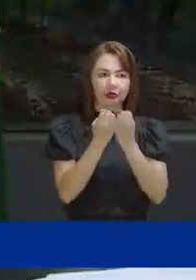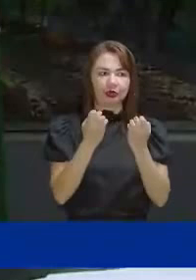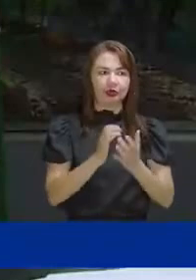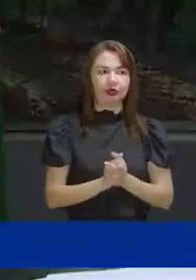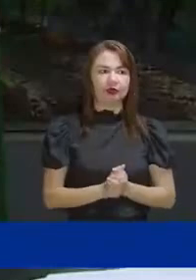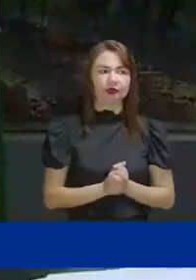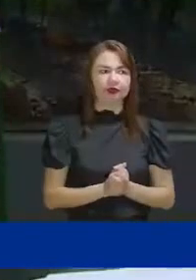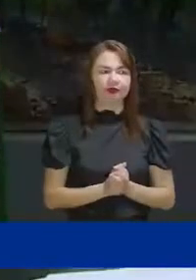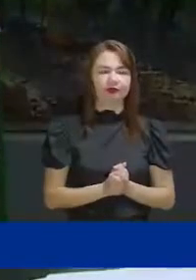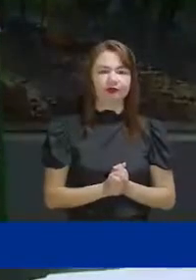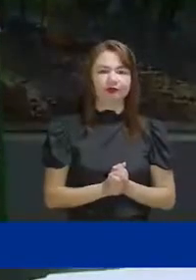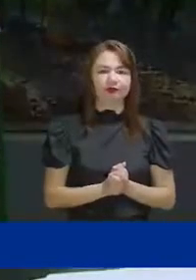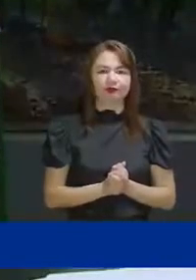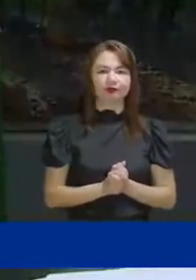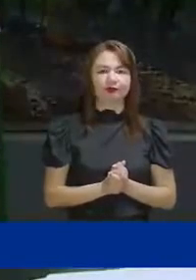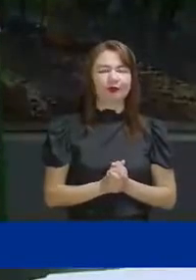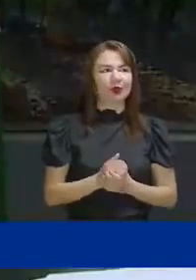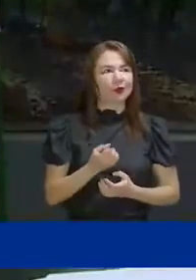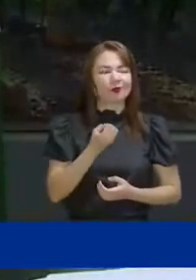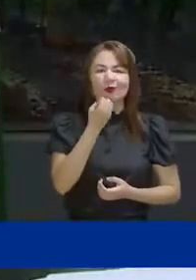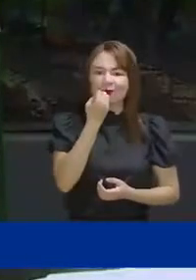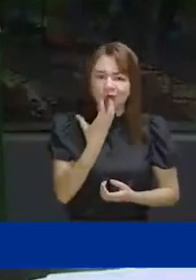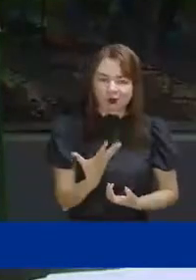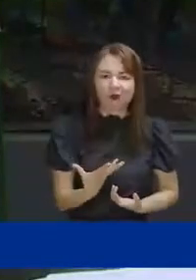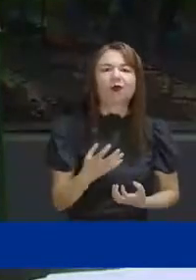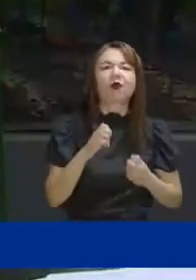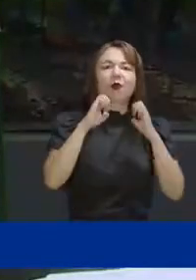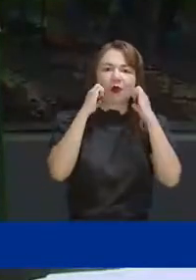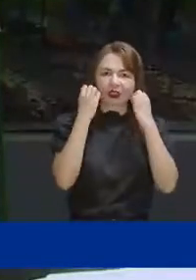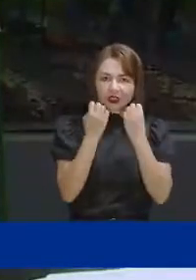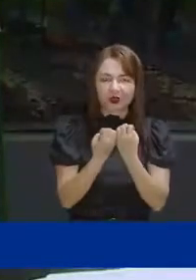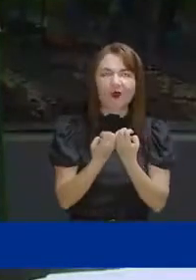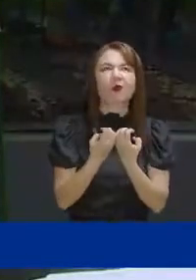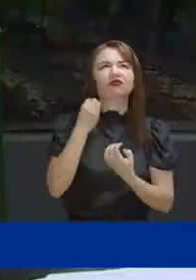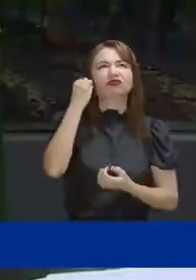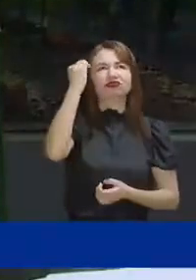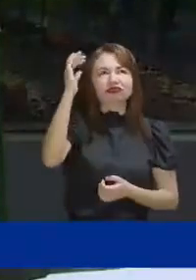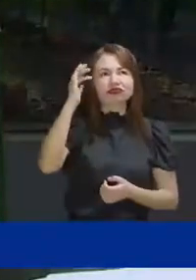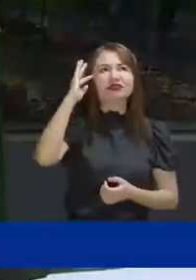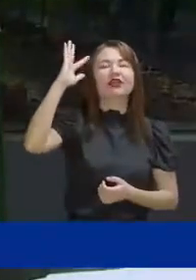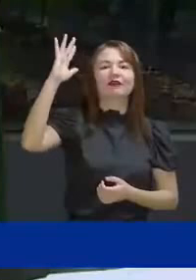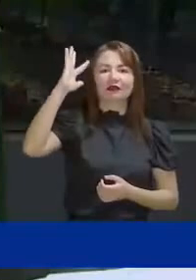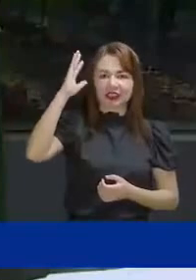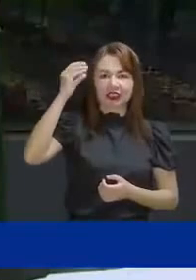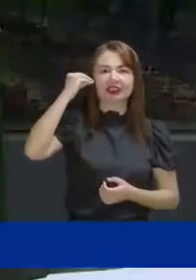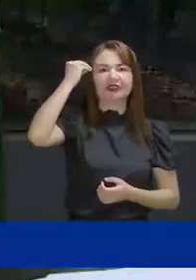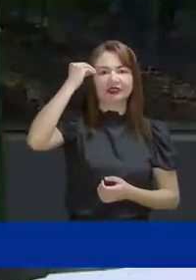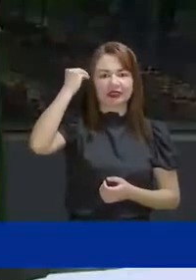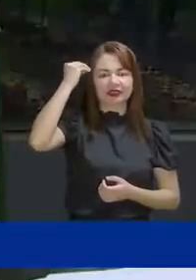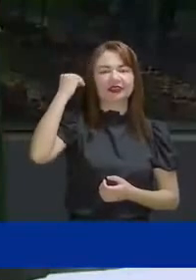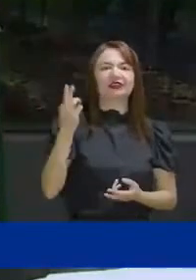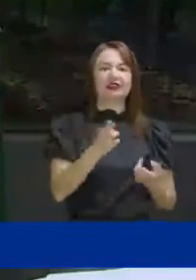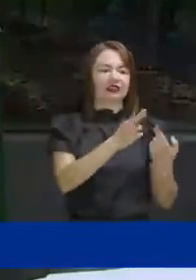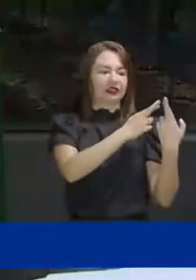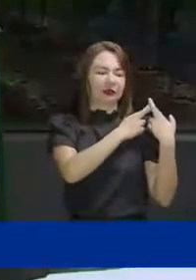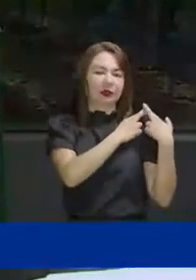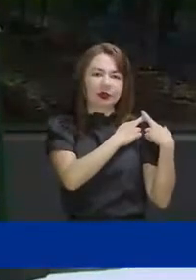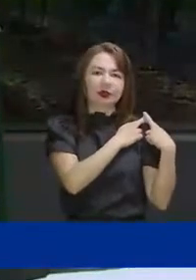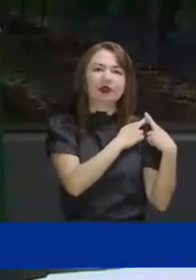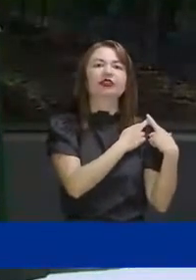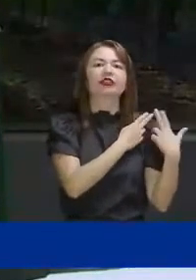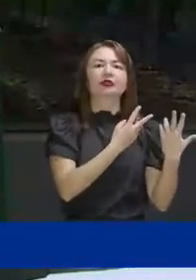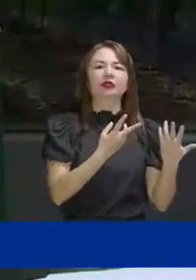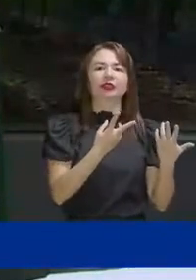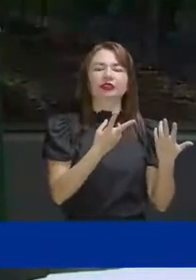um momento muito agradável, um momento de reflexão, um momento de responsabilidades de